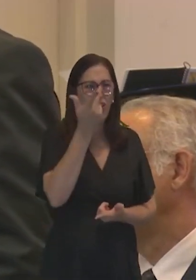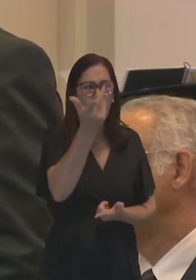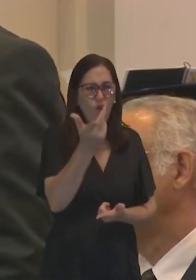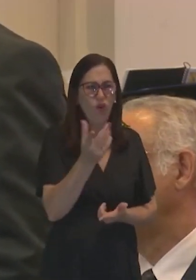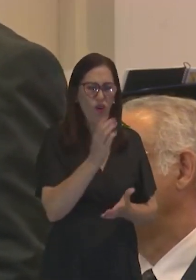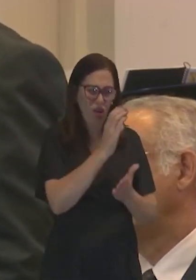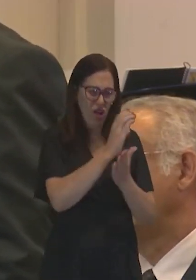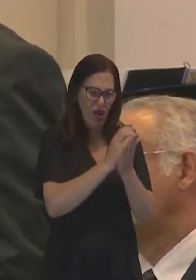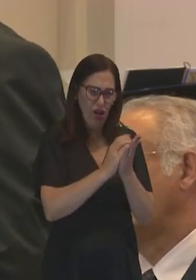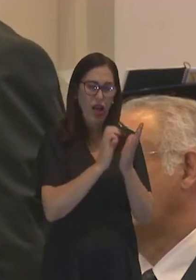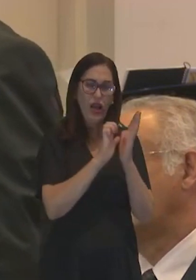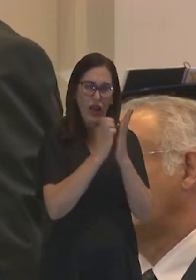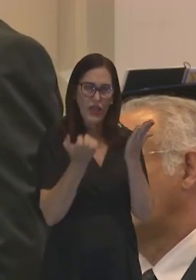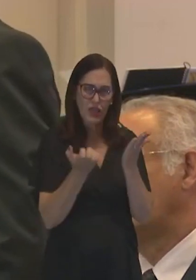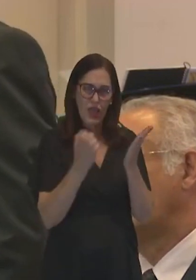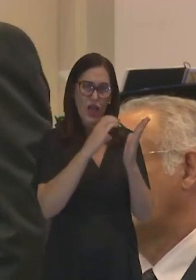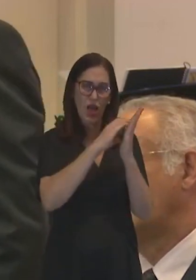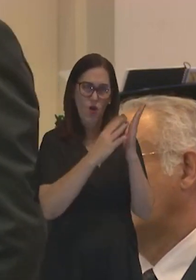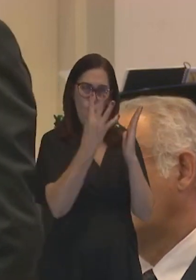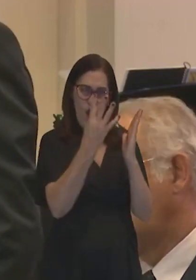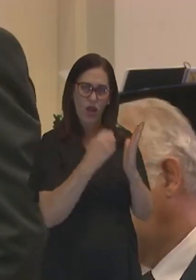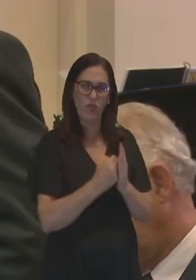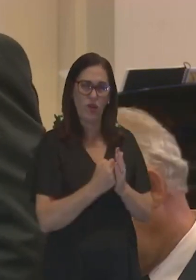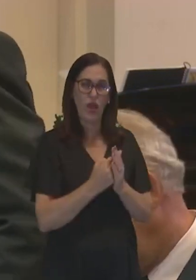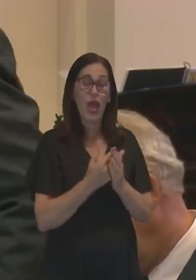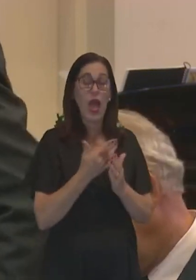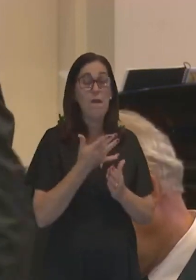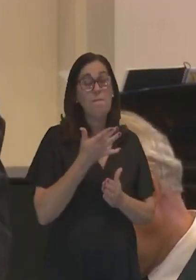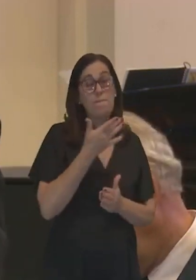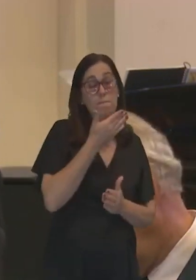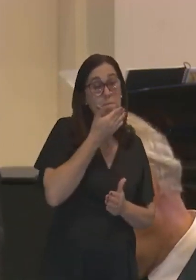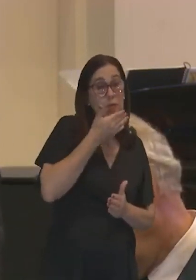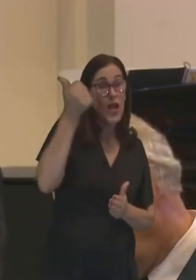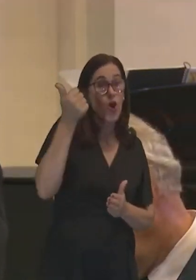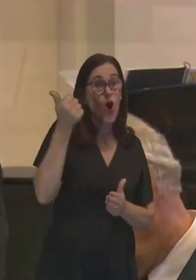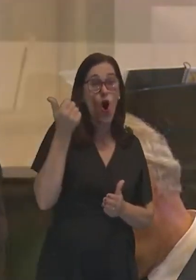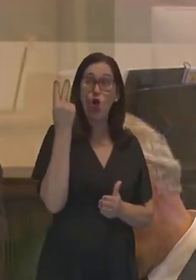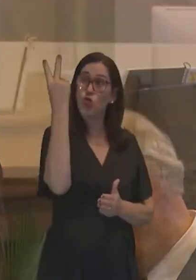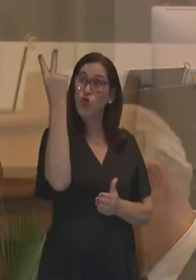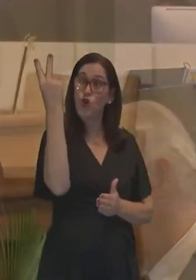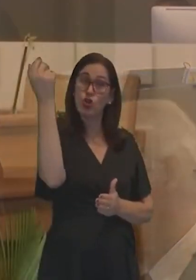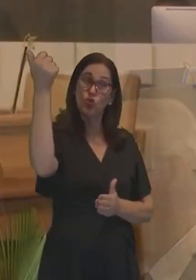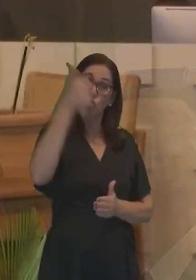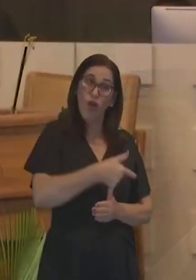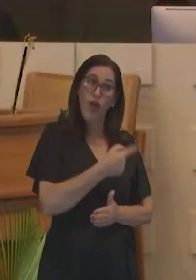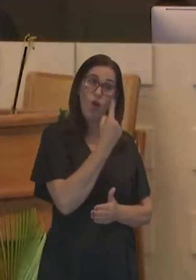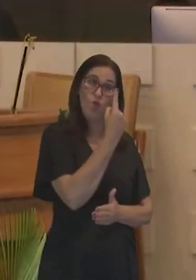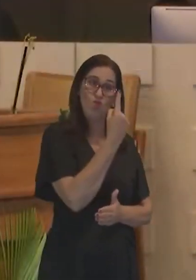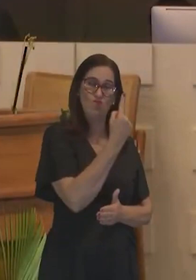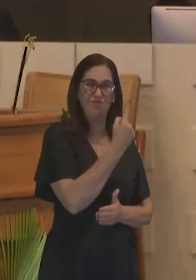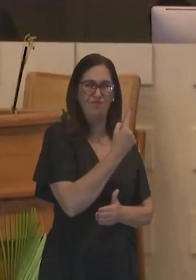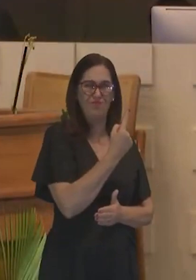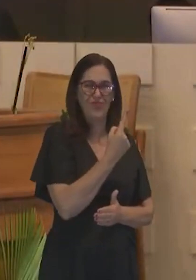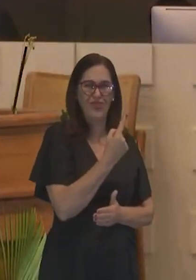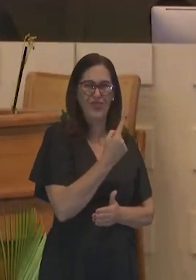seguinte: melhor é serem dois do que um, porque tem melhor paga do seu